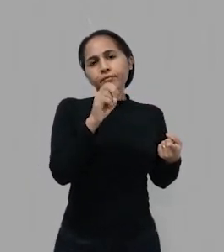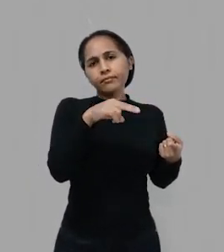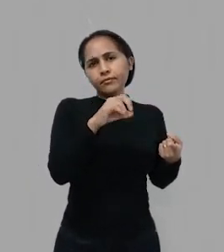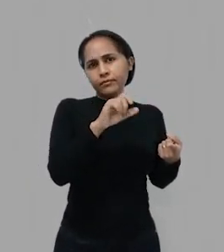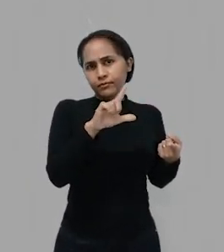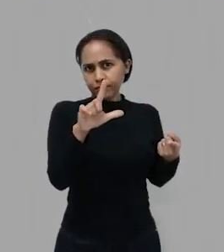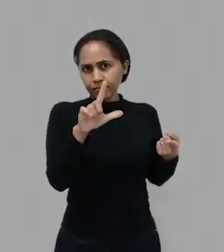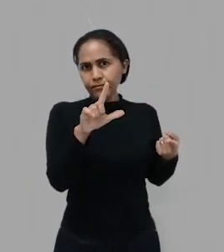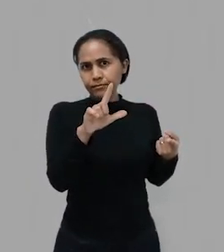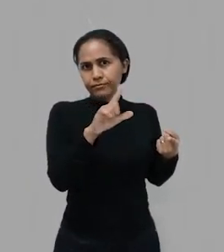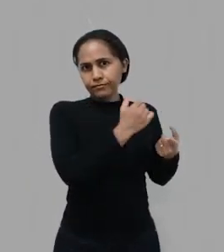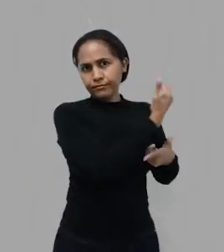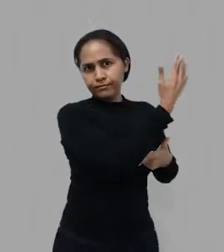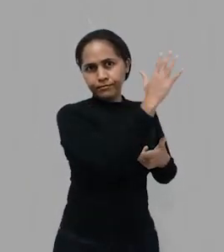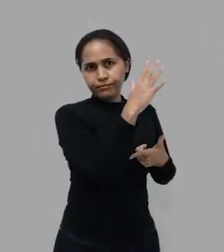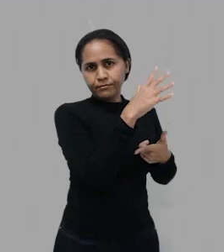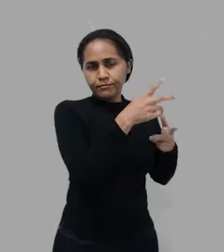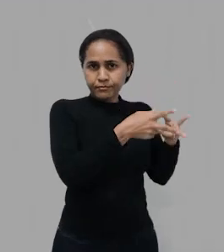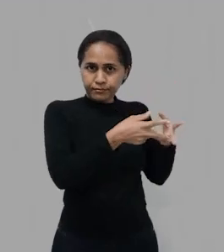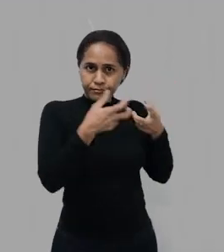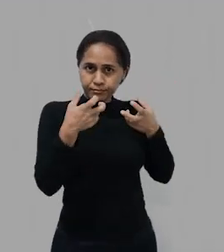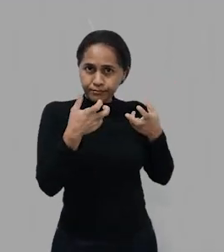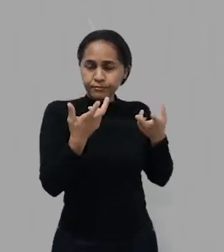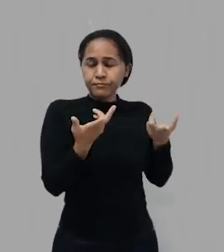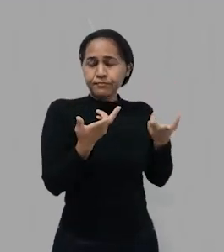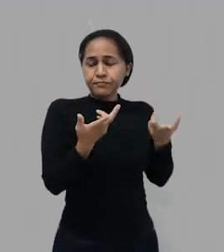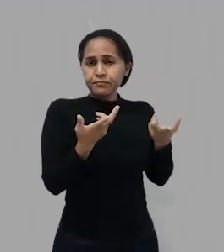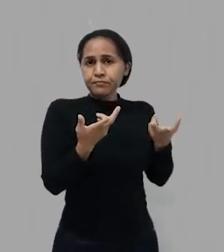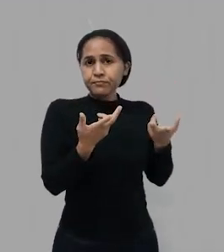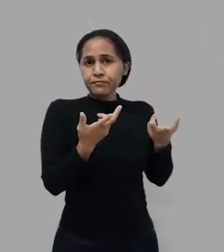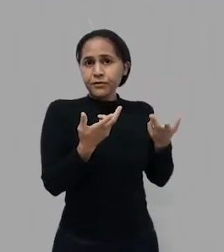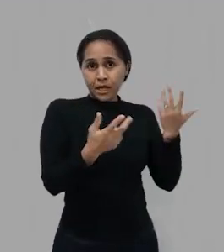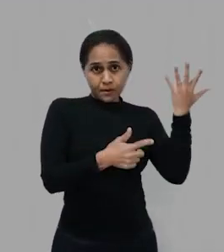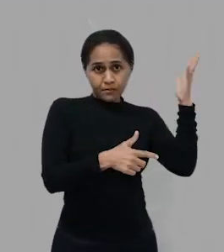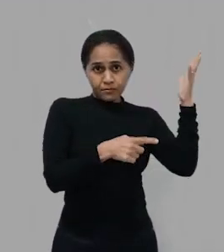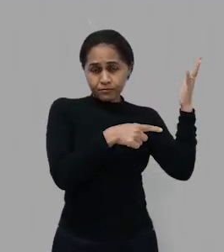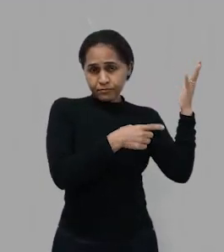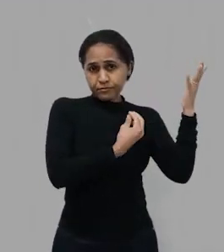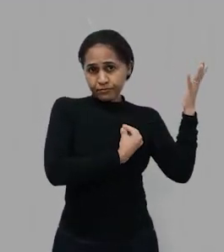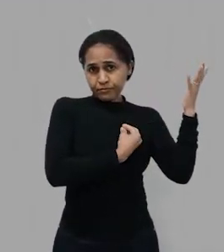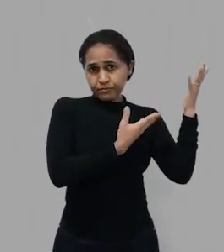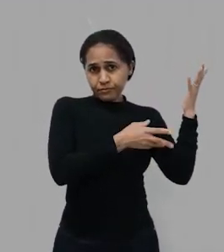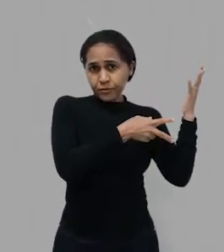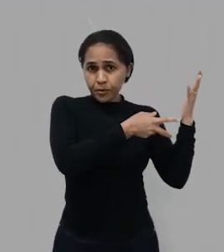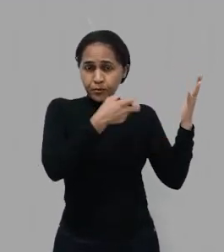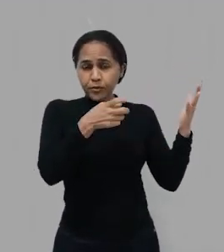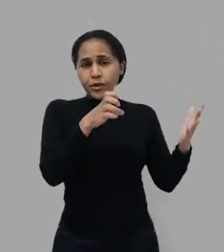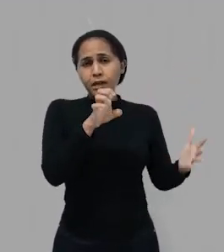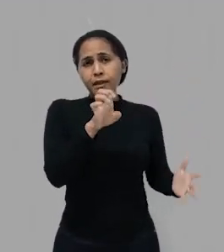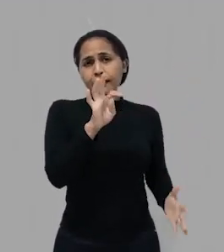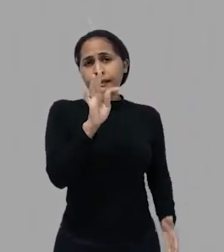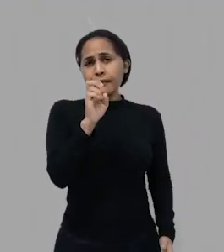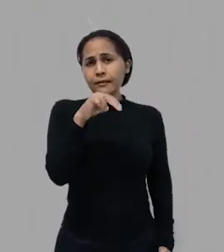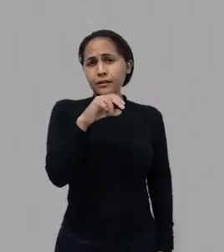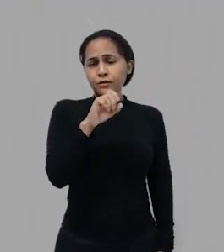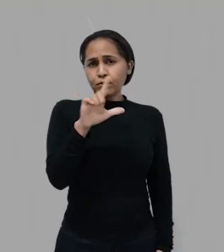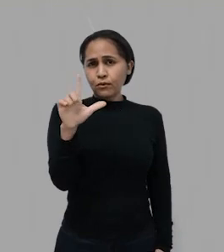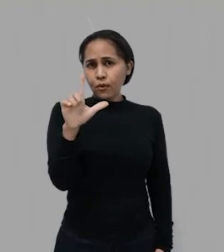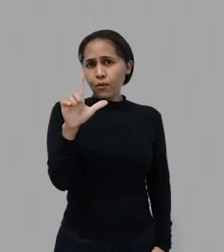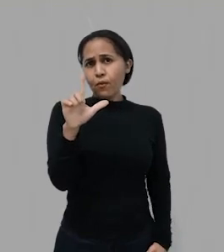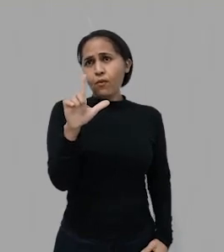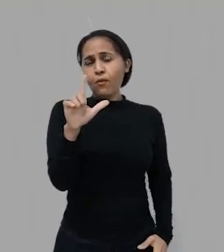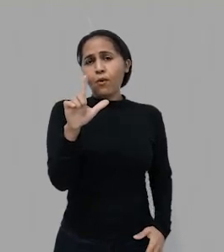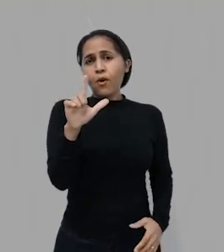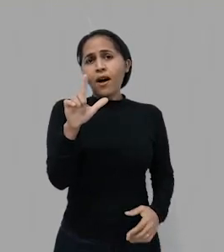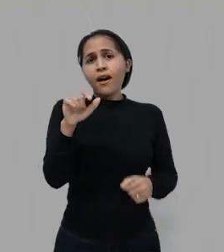uma planta, portanto, é um ser vivo. Então, os químicos não poderiam